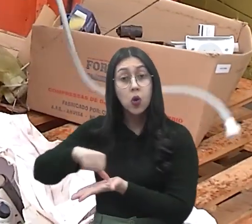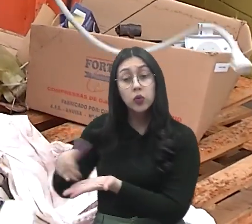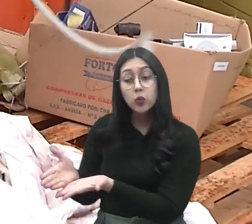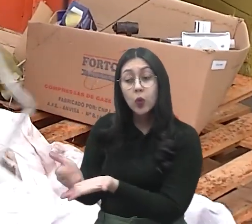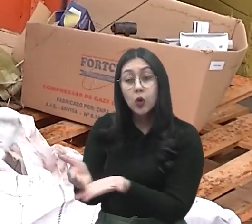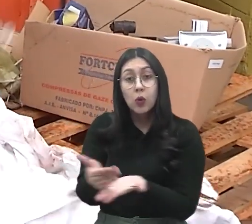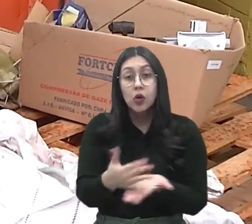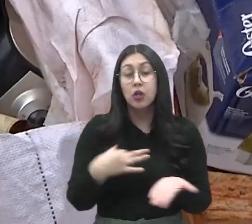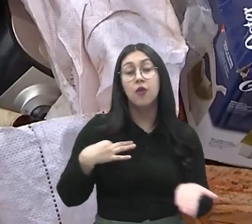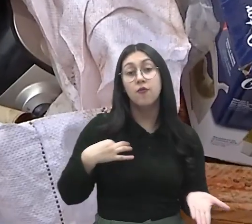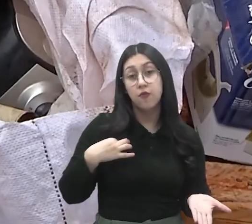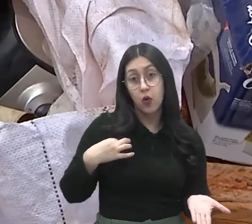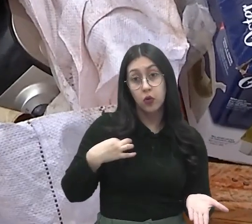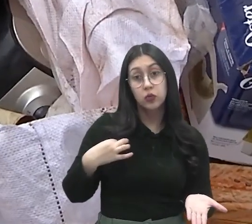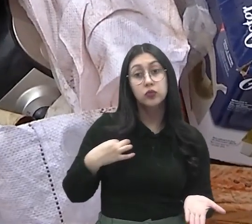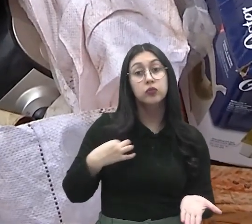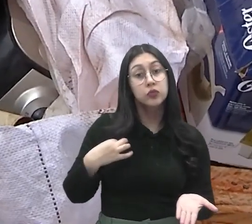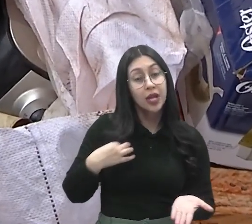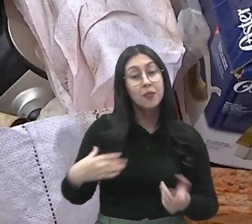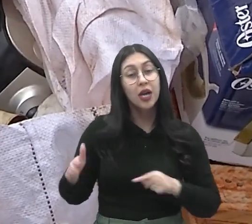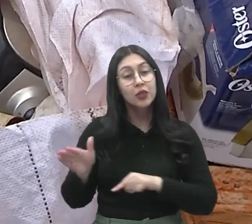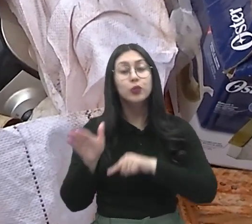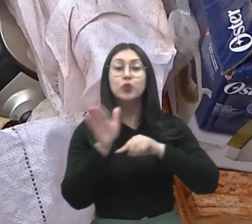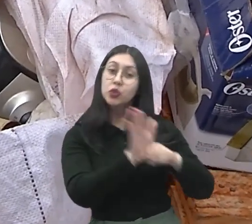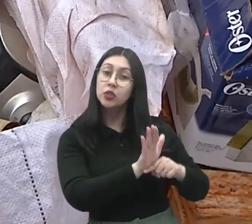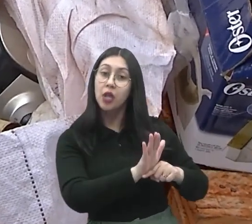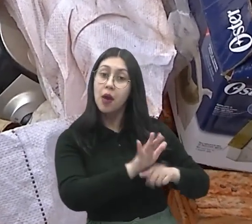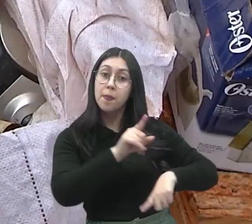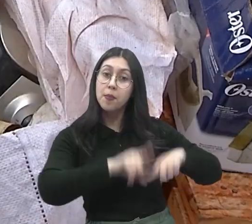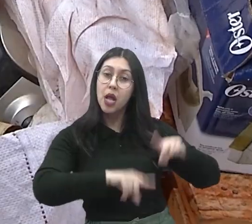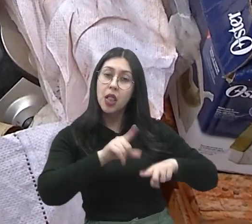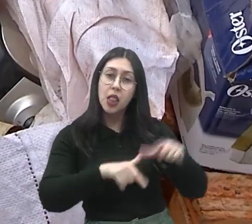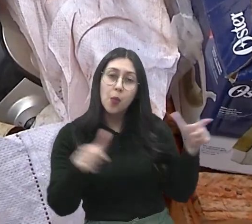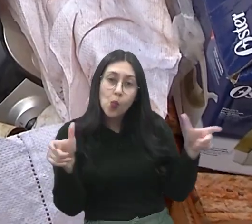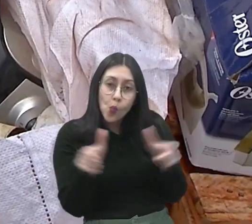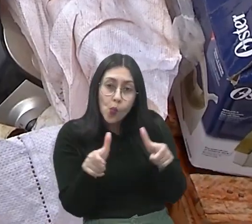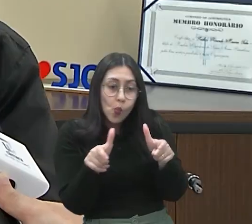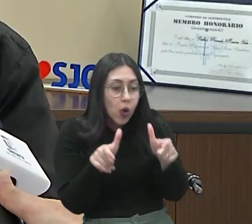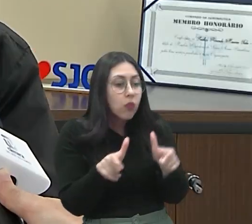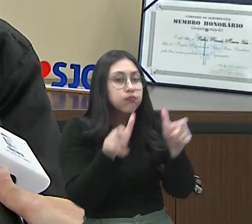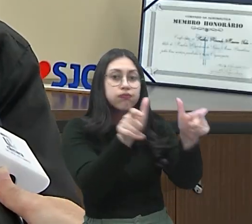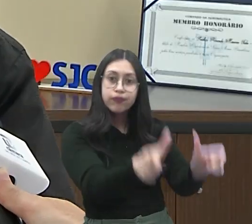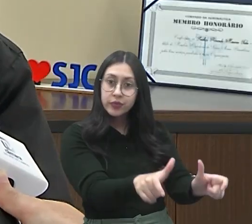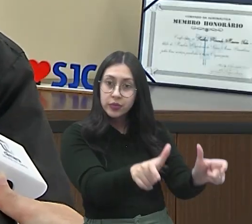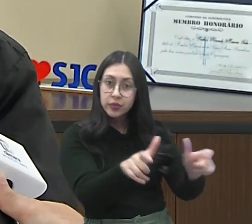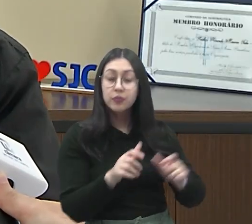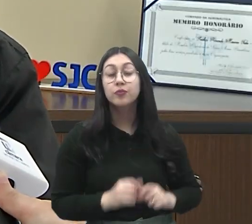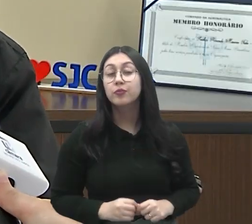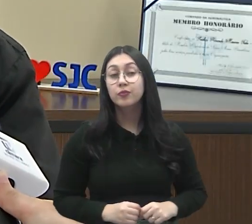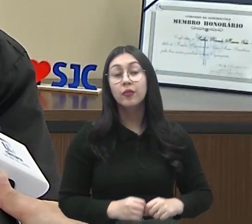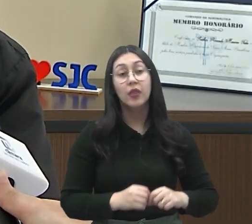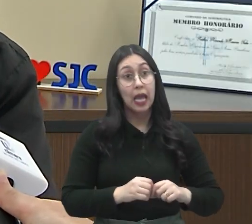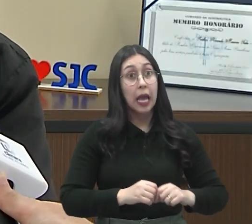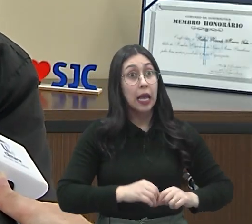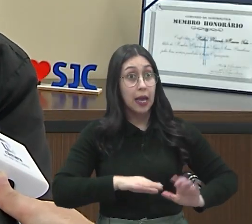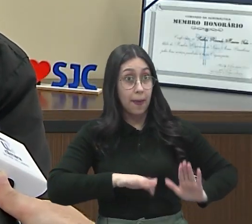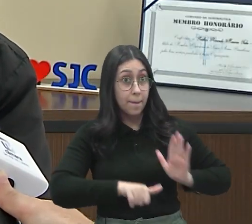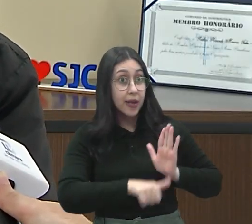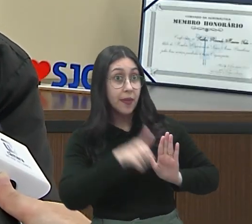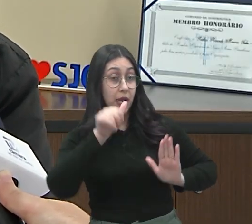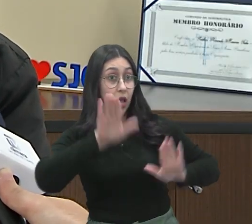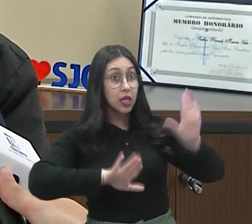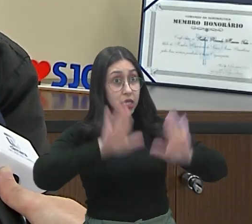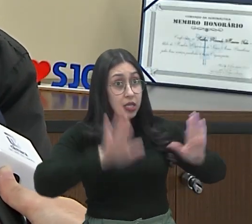voluntária pela cidade, facilitando a entrega de equipamentos menores. após esse chamamento, a